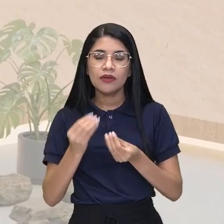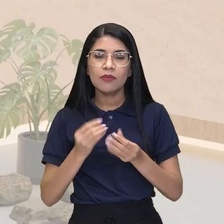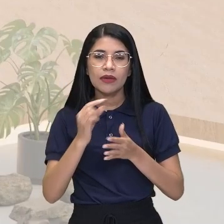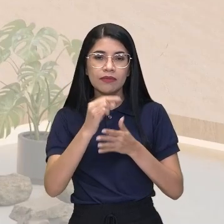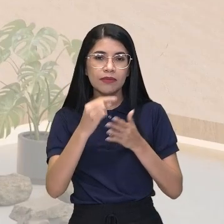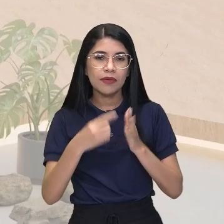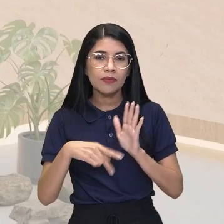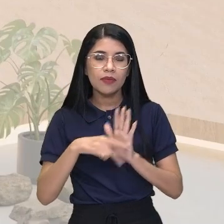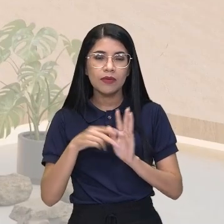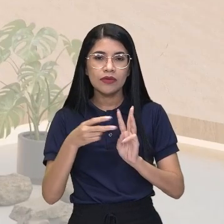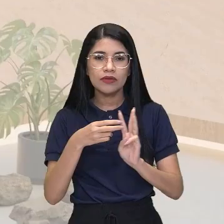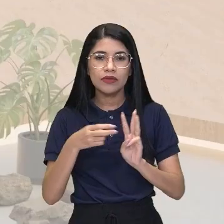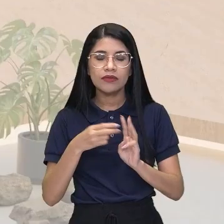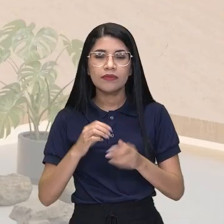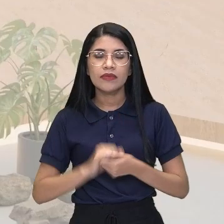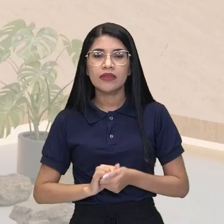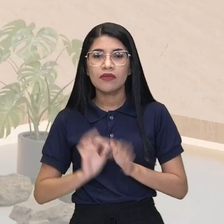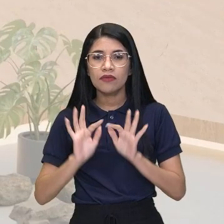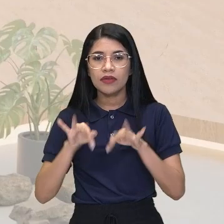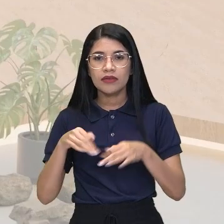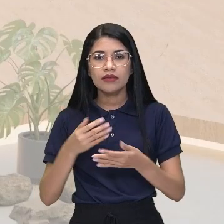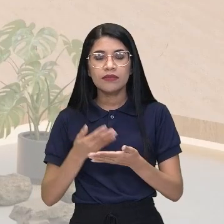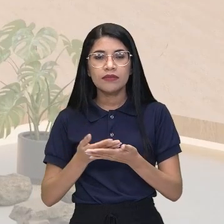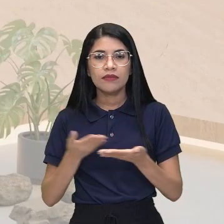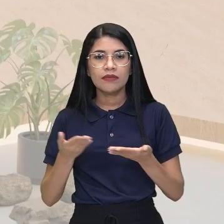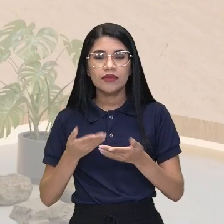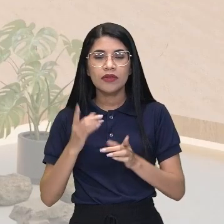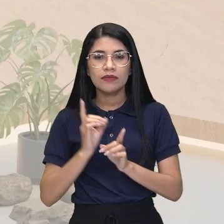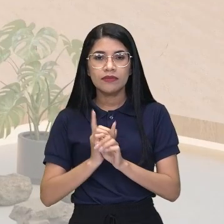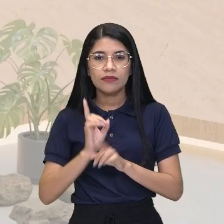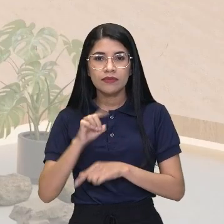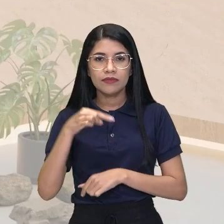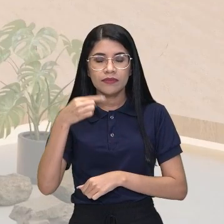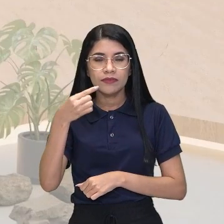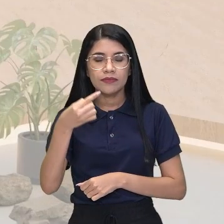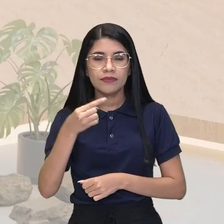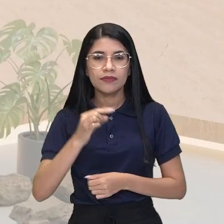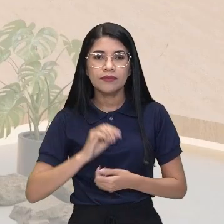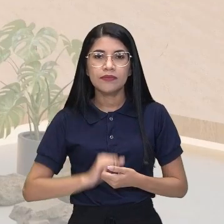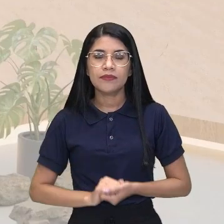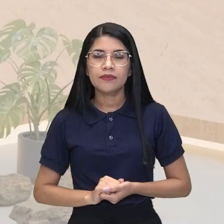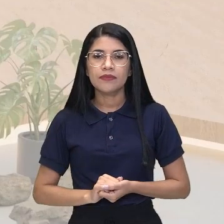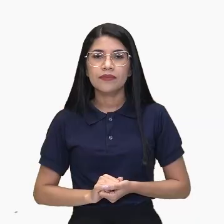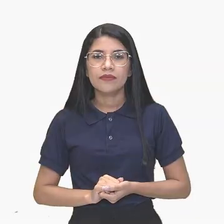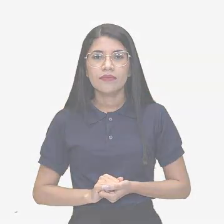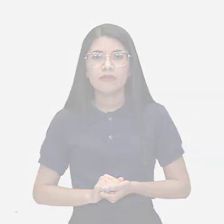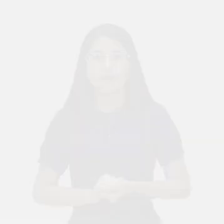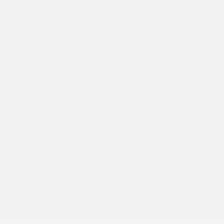questões. E a gente então fica por aqui e até uma próxima, né, professor? Até a próxima aula.